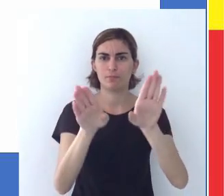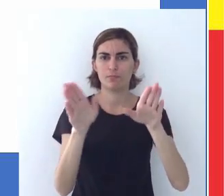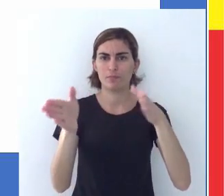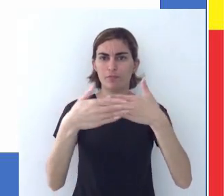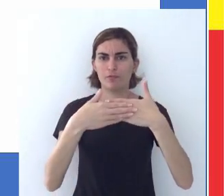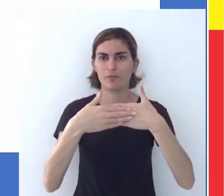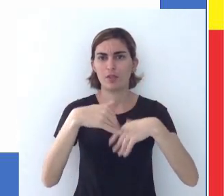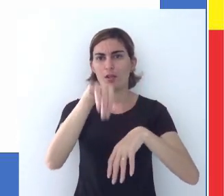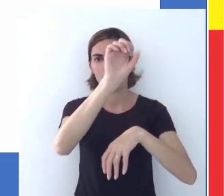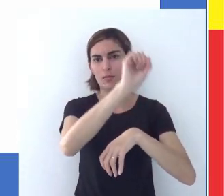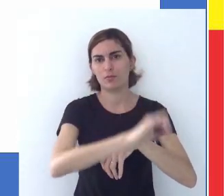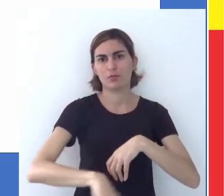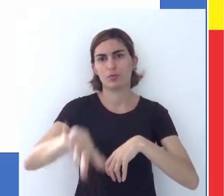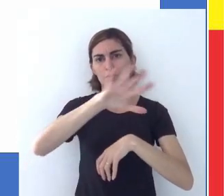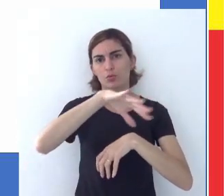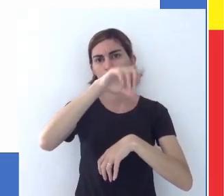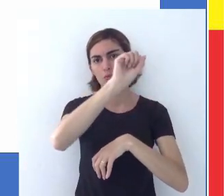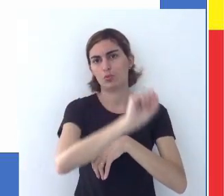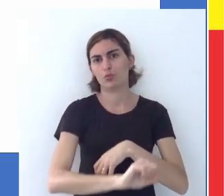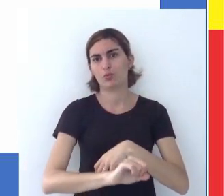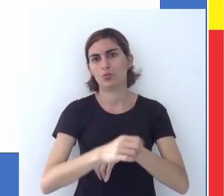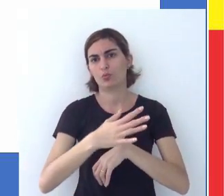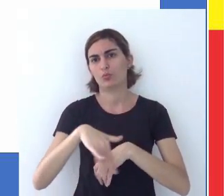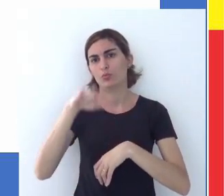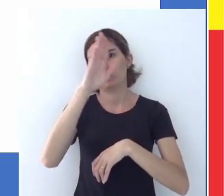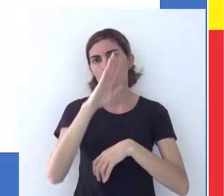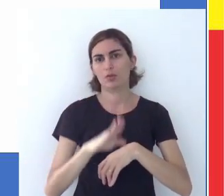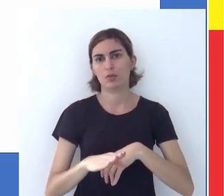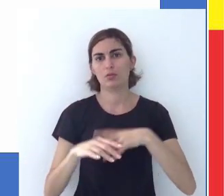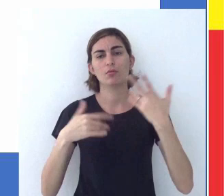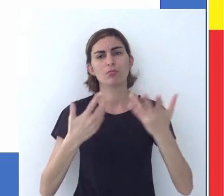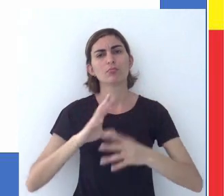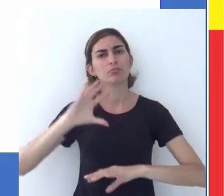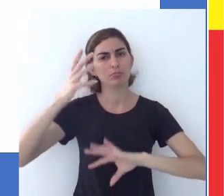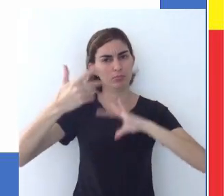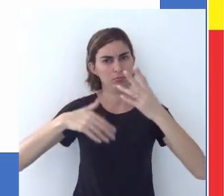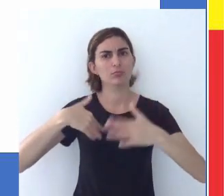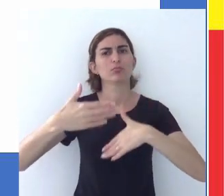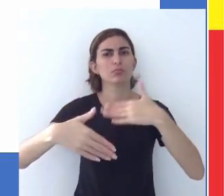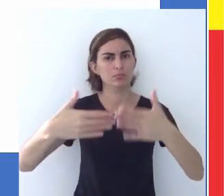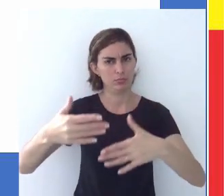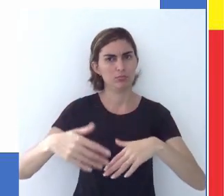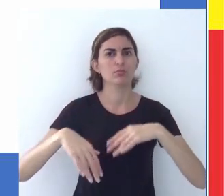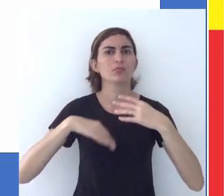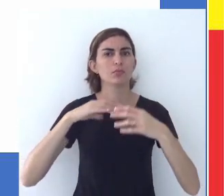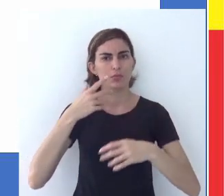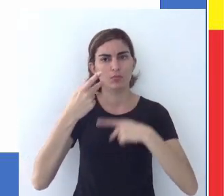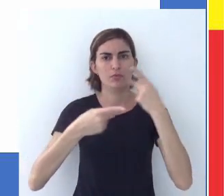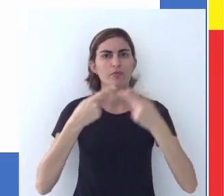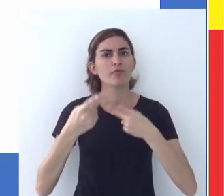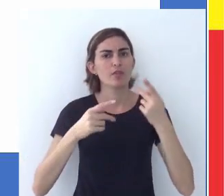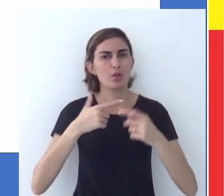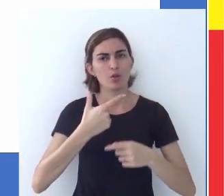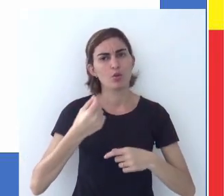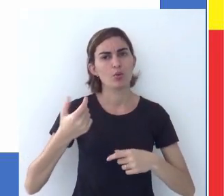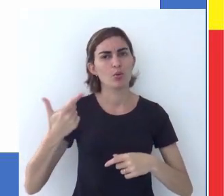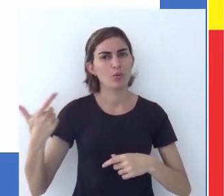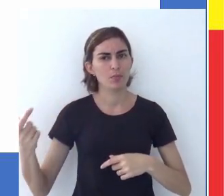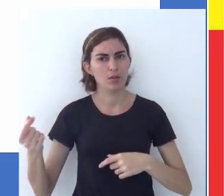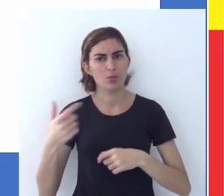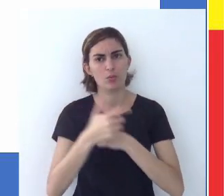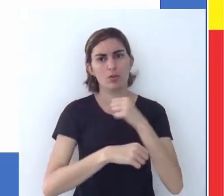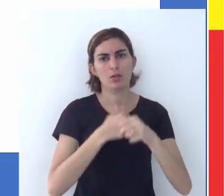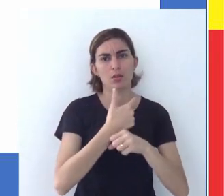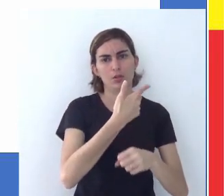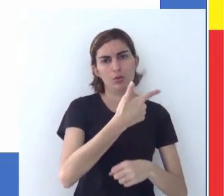na região sul do Brasil. Tá? Então isso vem acontecendo frequentemente, como diz na matéria, desde